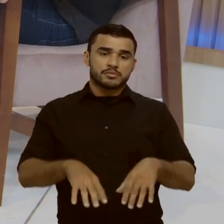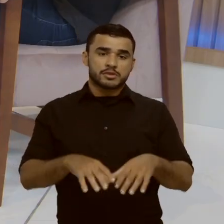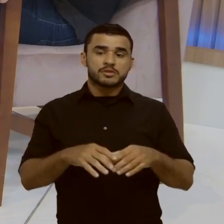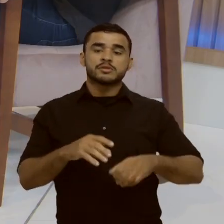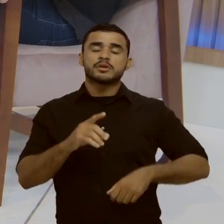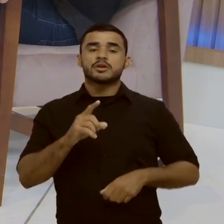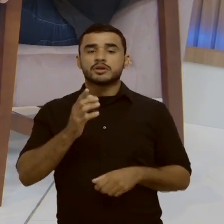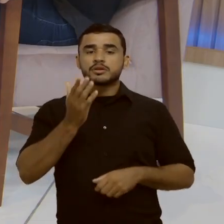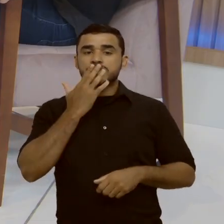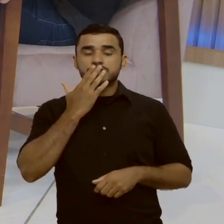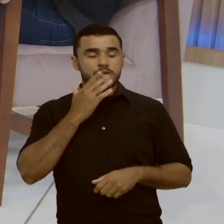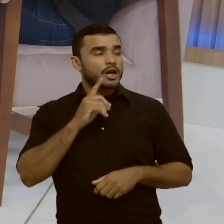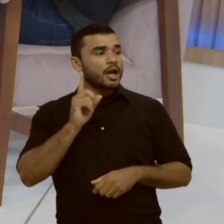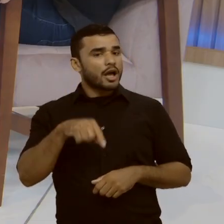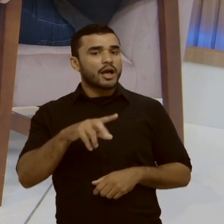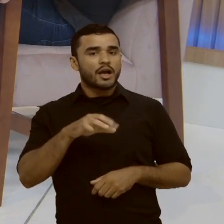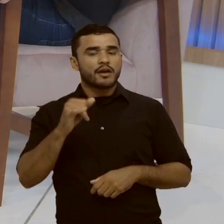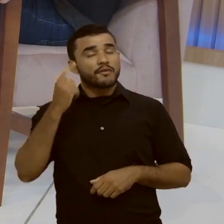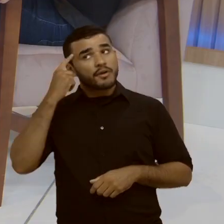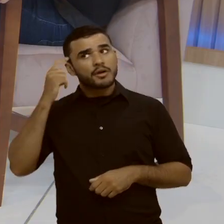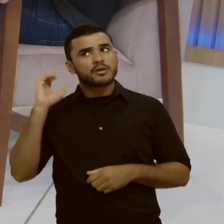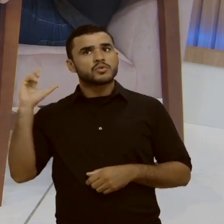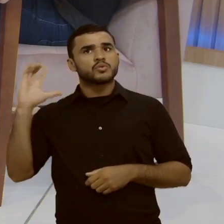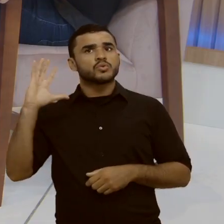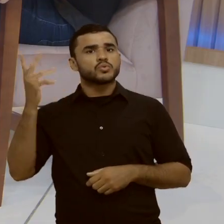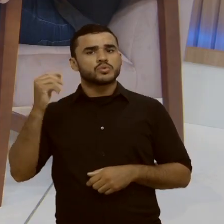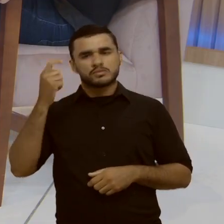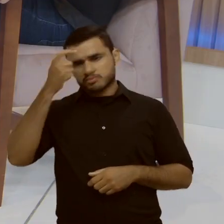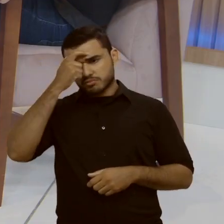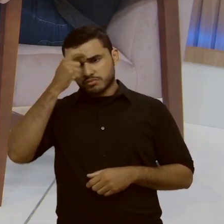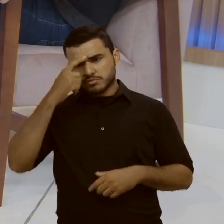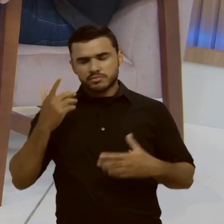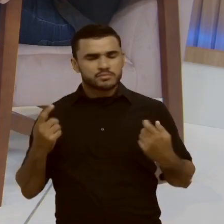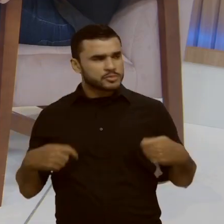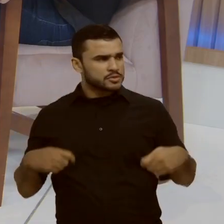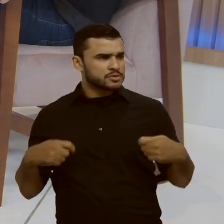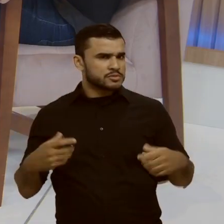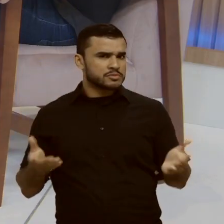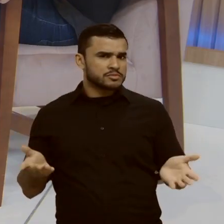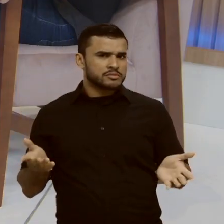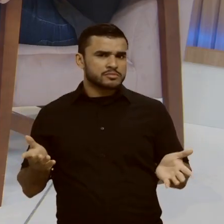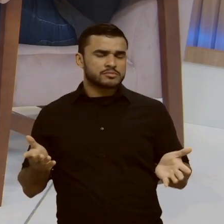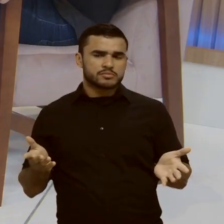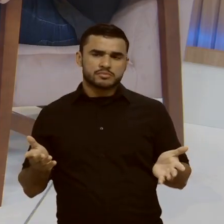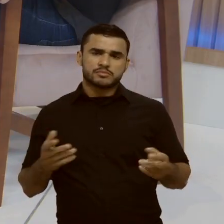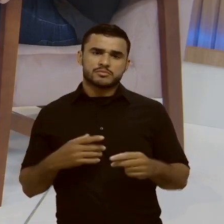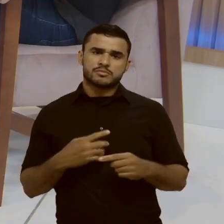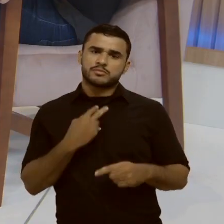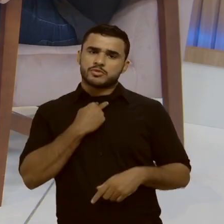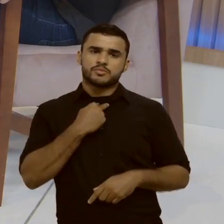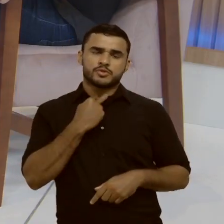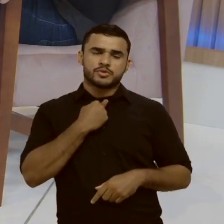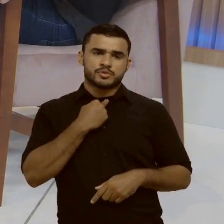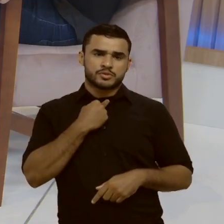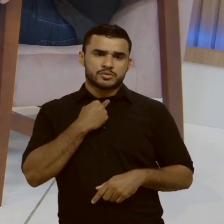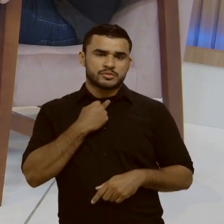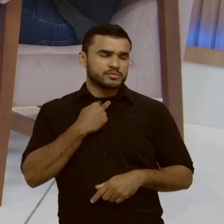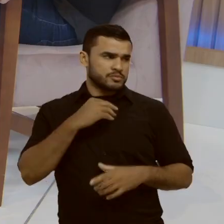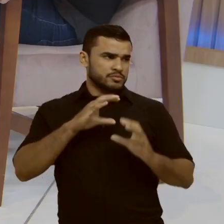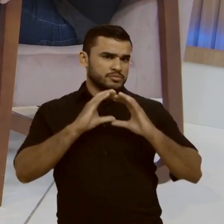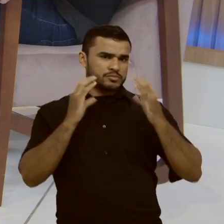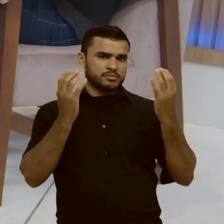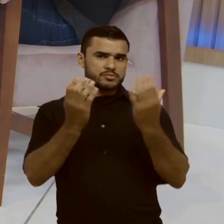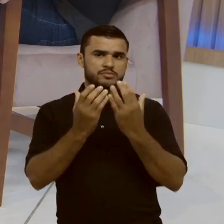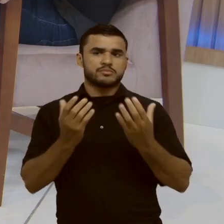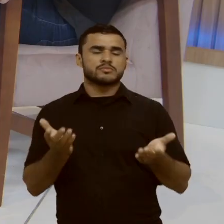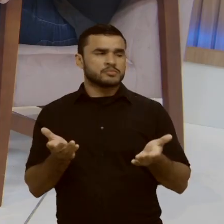né? Vamos tirar aqui uns pontos para ver se isso encerra. Então, tinham que realmente tomar uma atitude quanto a isso, né? Muito